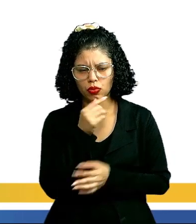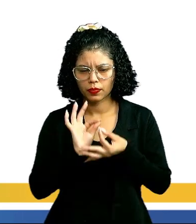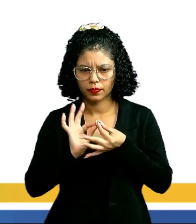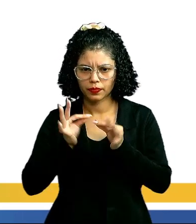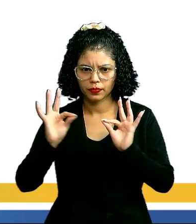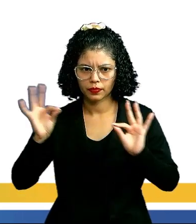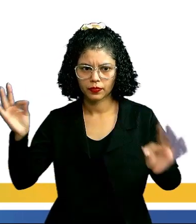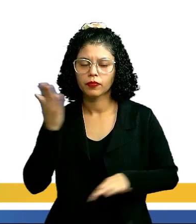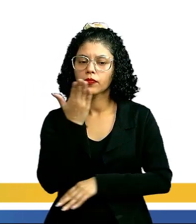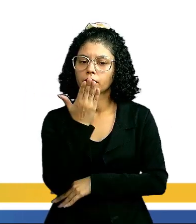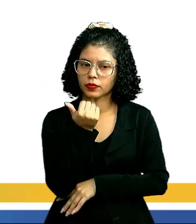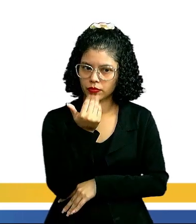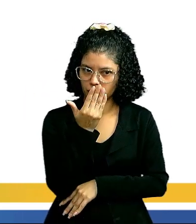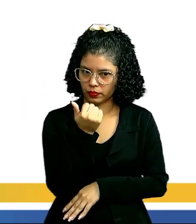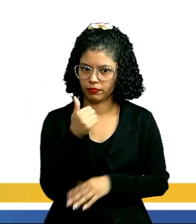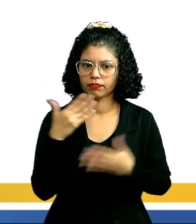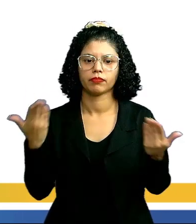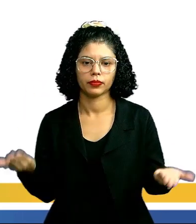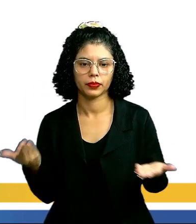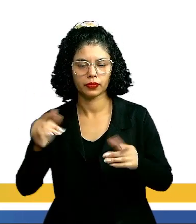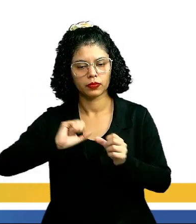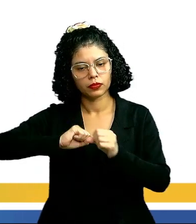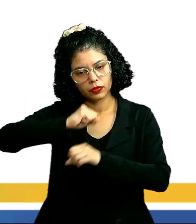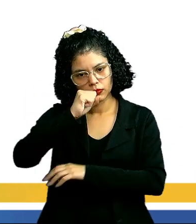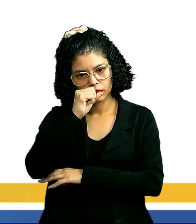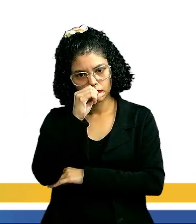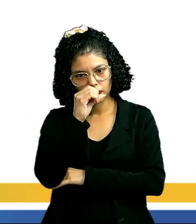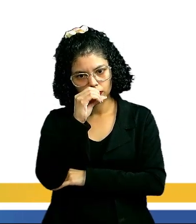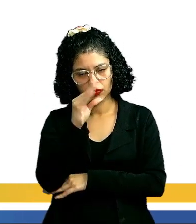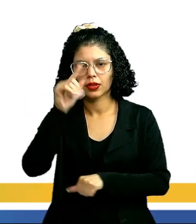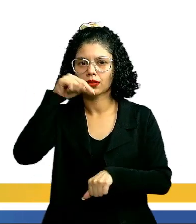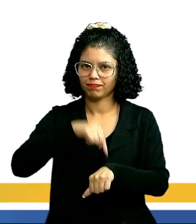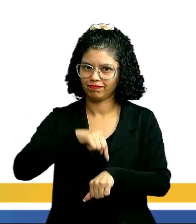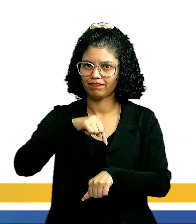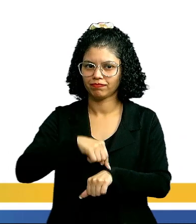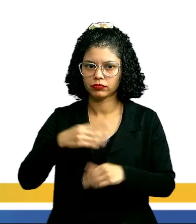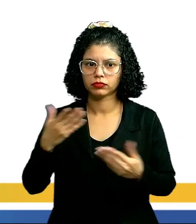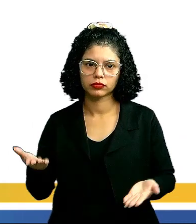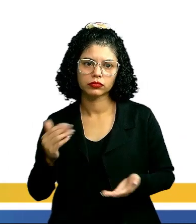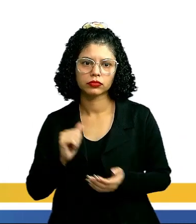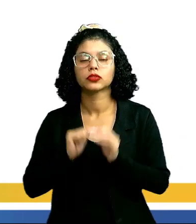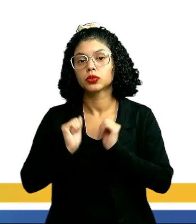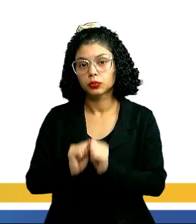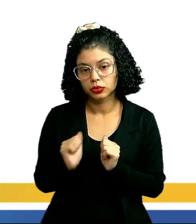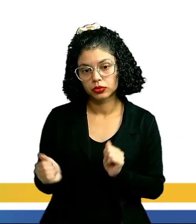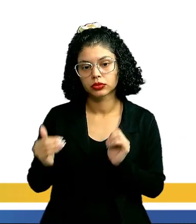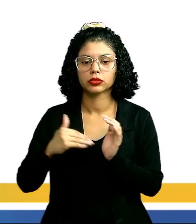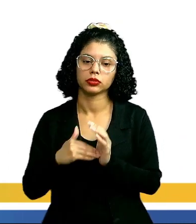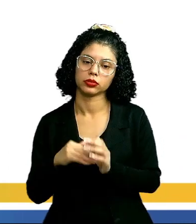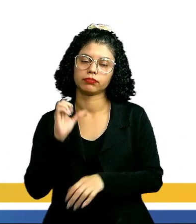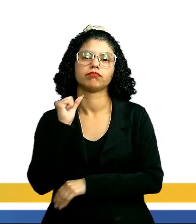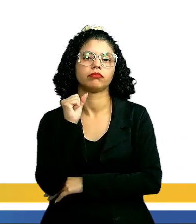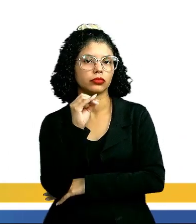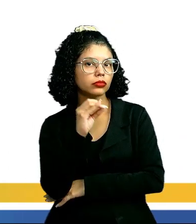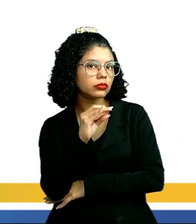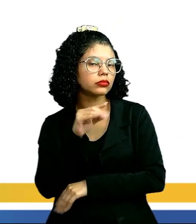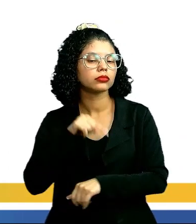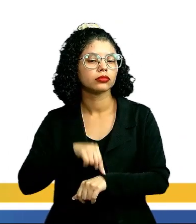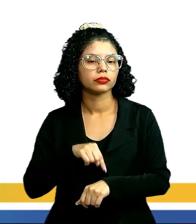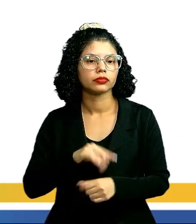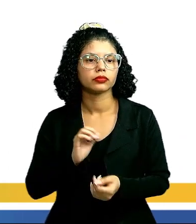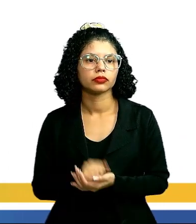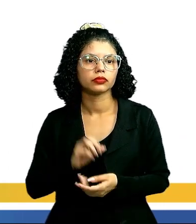porque eles vão alimentar o embrião durante muito tempo, tá? Ou podem alimentar durante muito tempo.